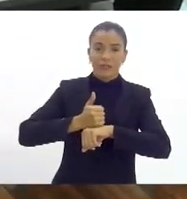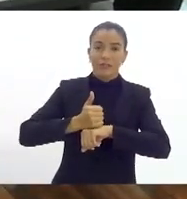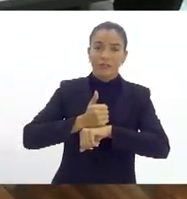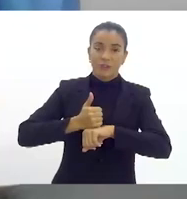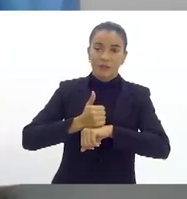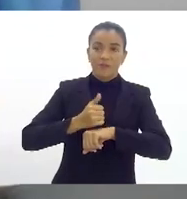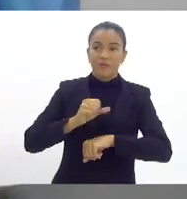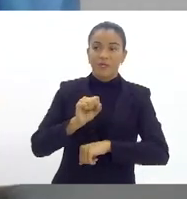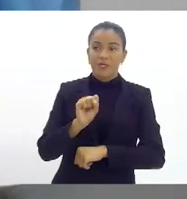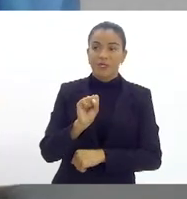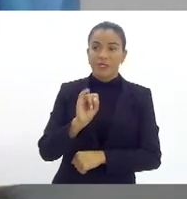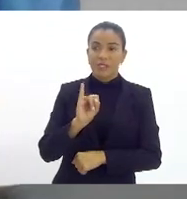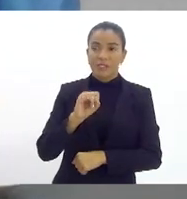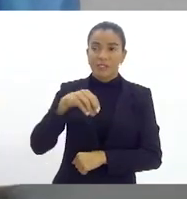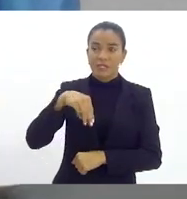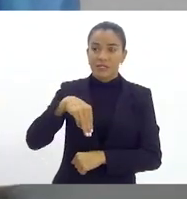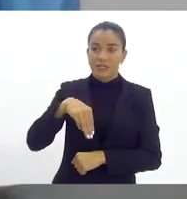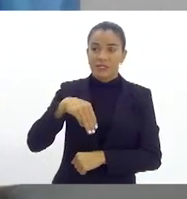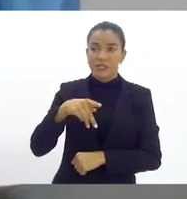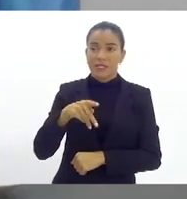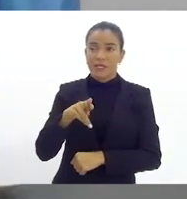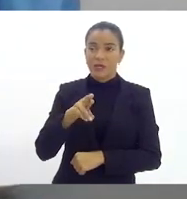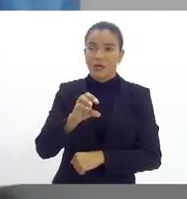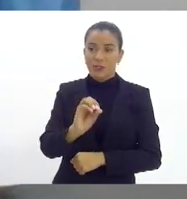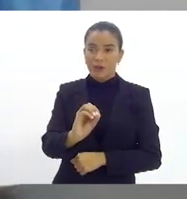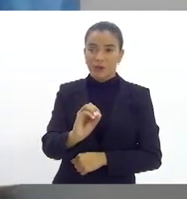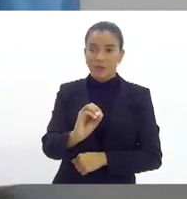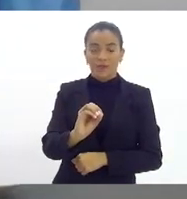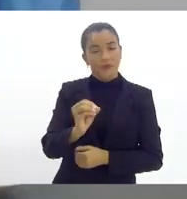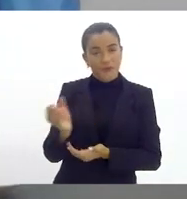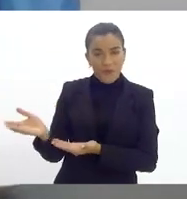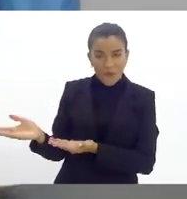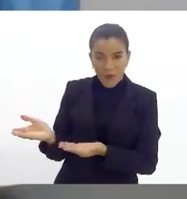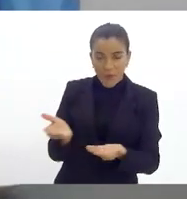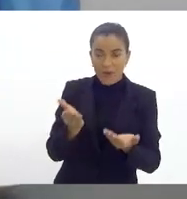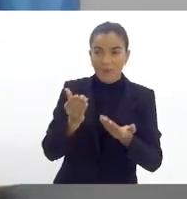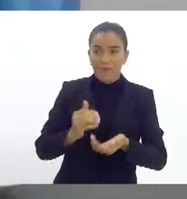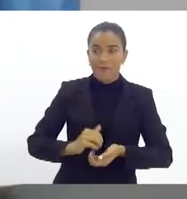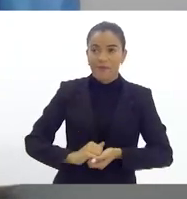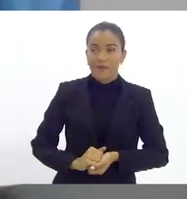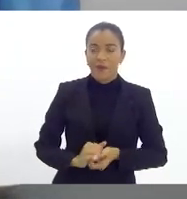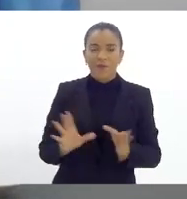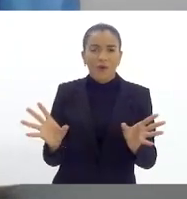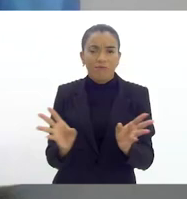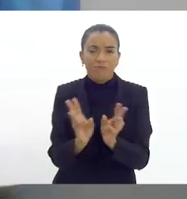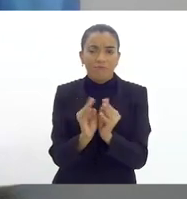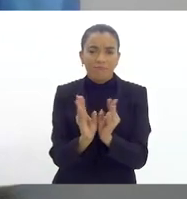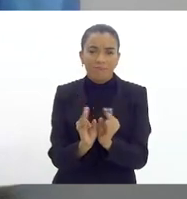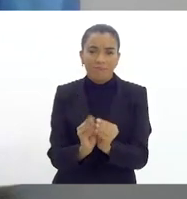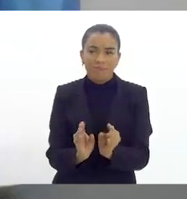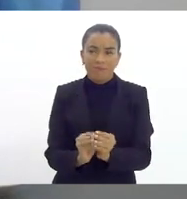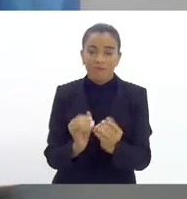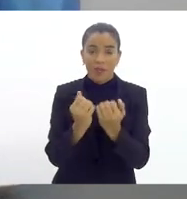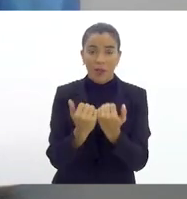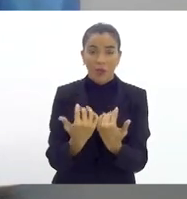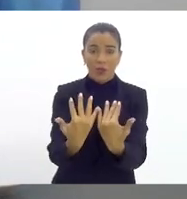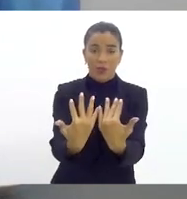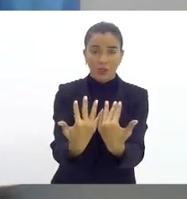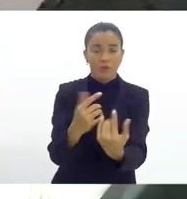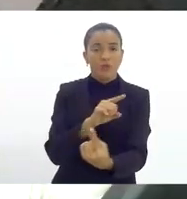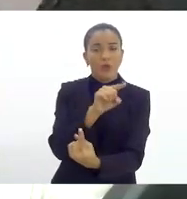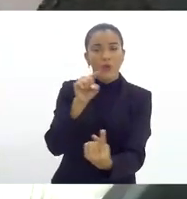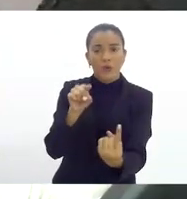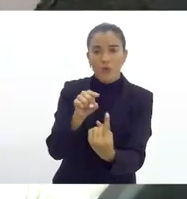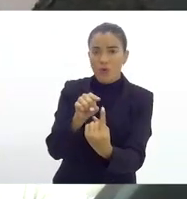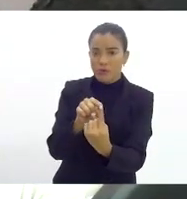do Sinpro e vamos lá bom eu vou tentar ser breve a nossa audiência tem um objeto